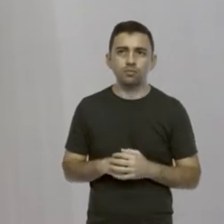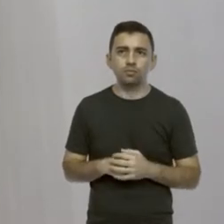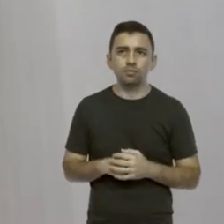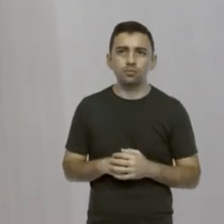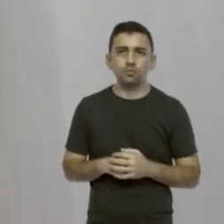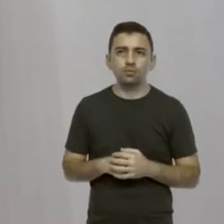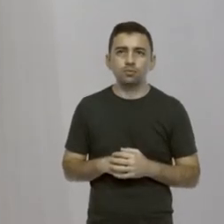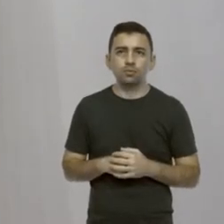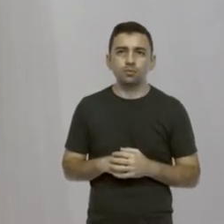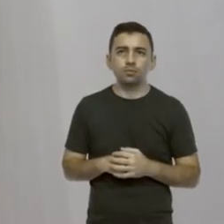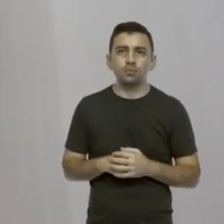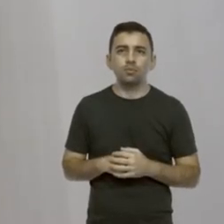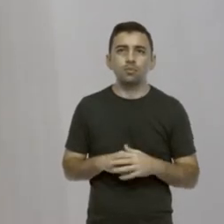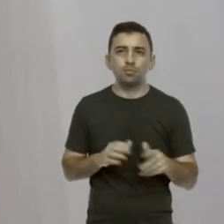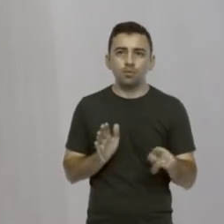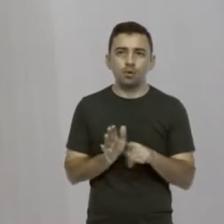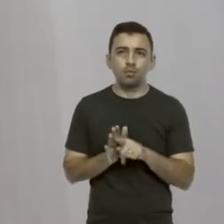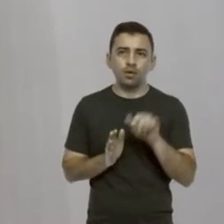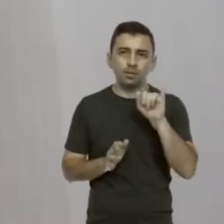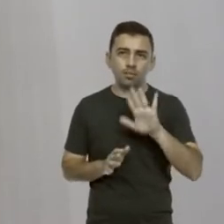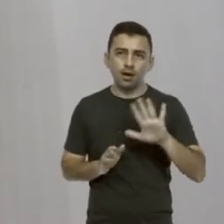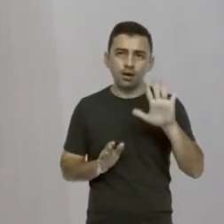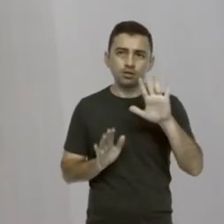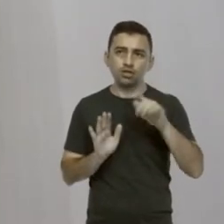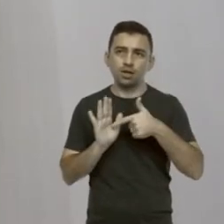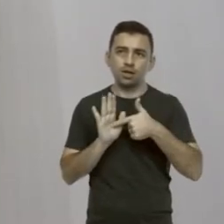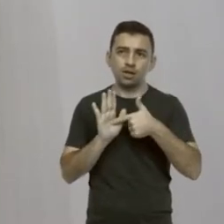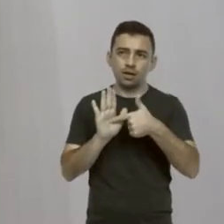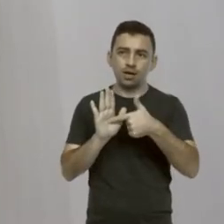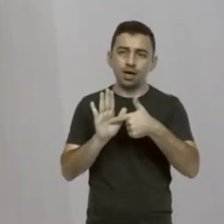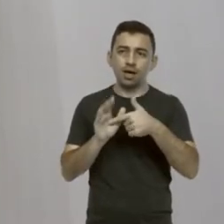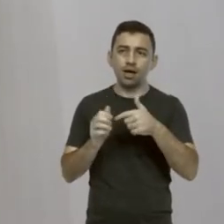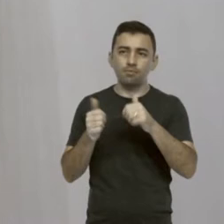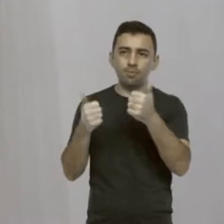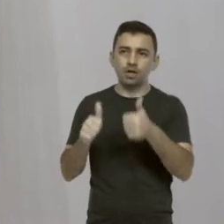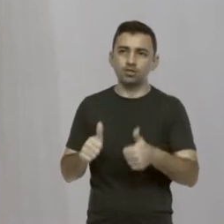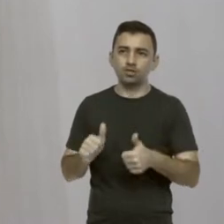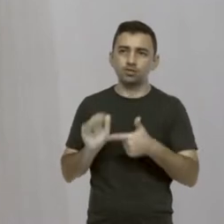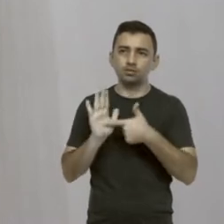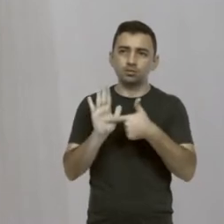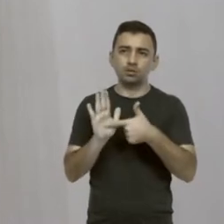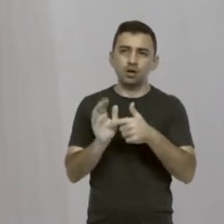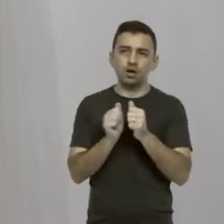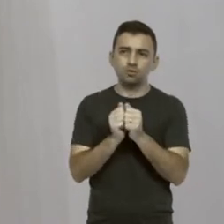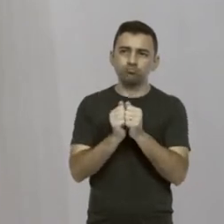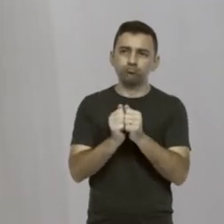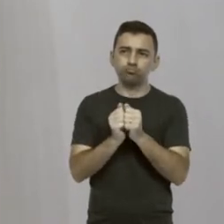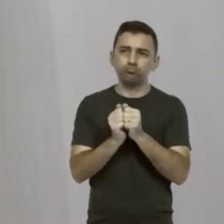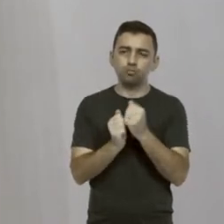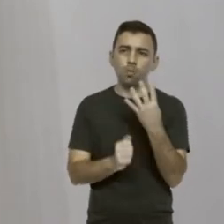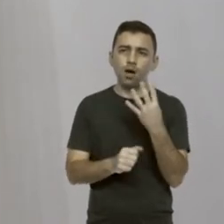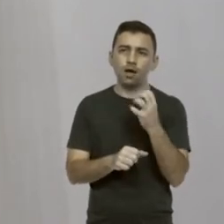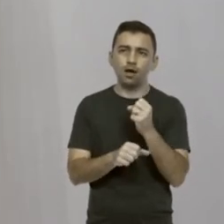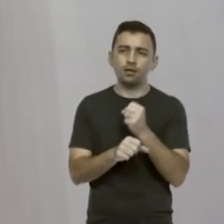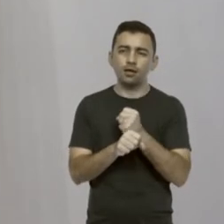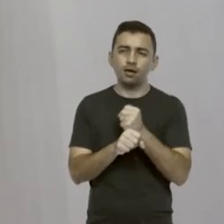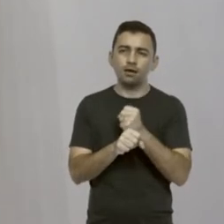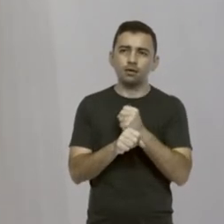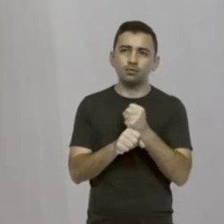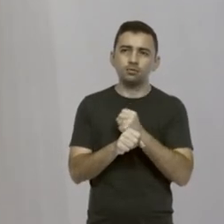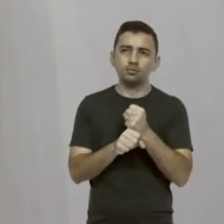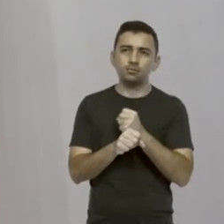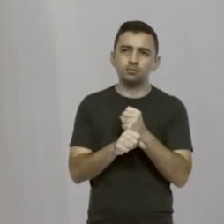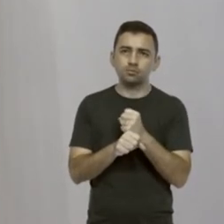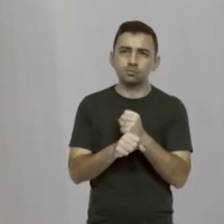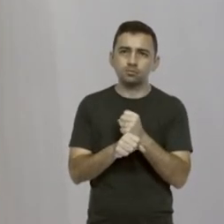através desta imagem que eu sempre levei comigo, presidente, por mais de 40 anos, sempre consegui chegar